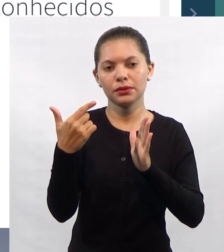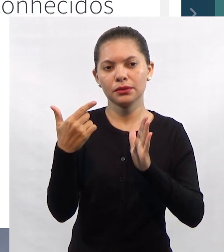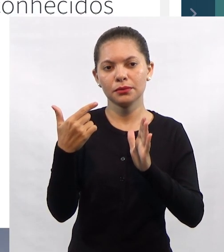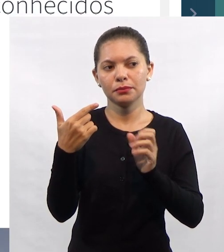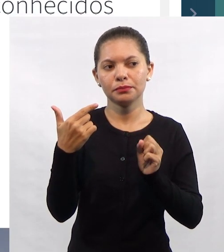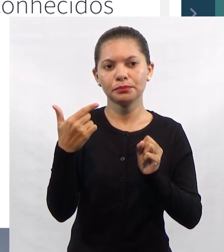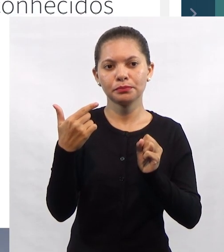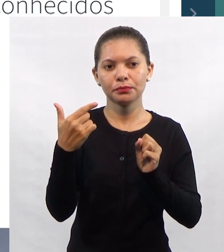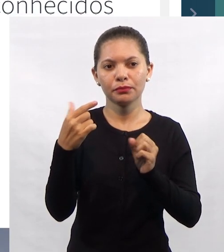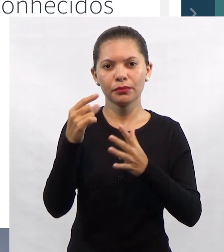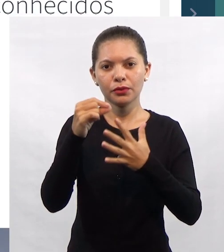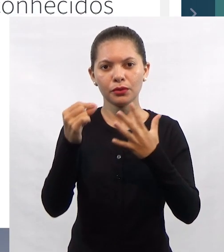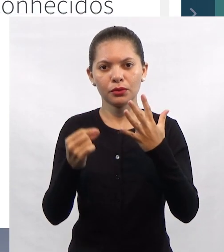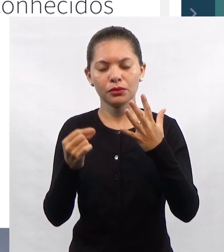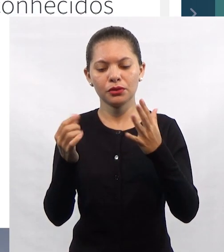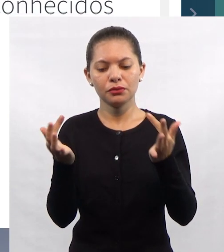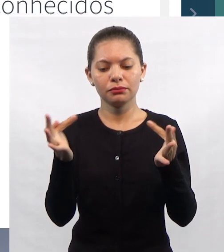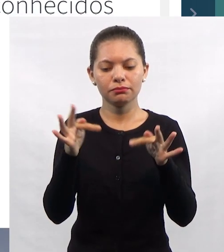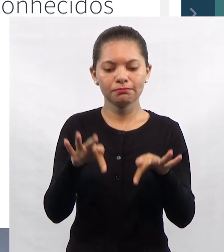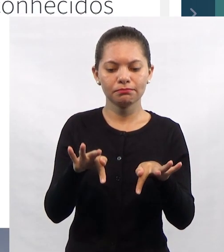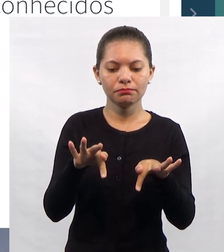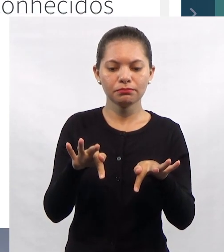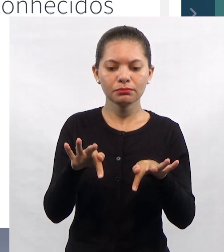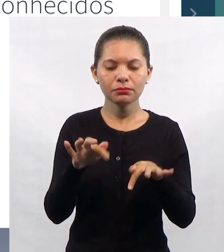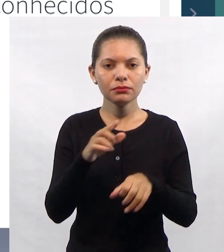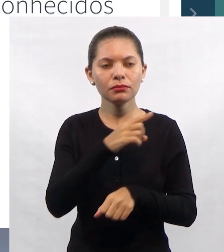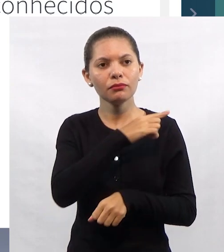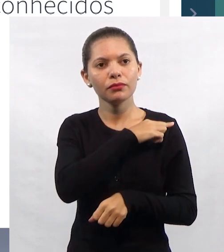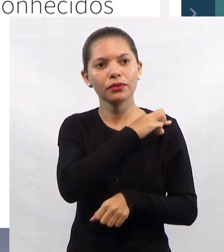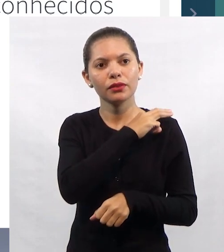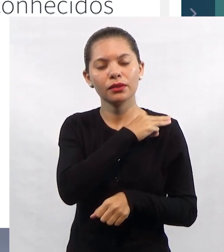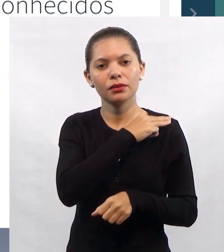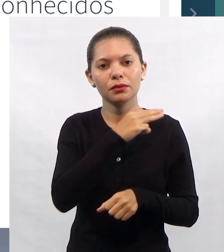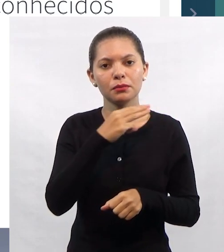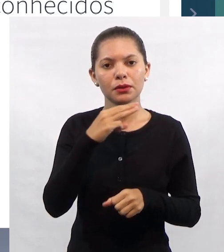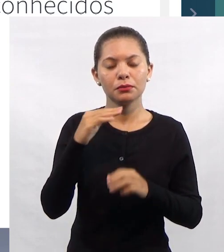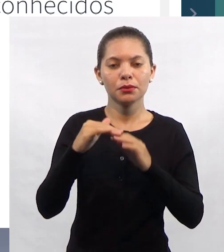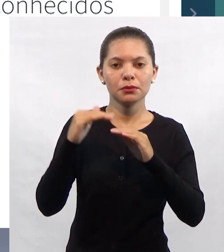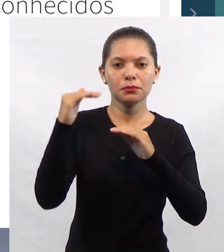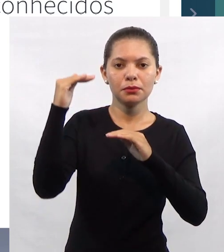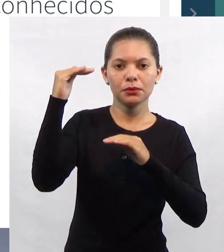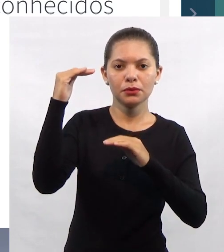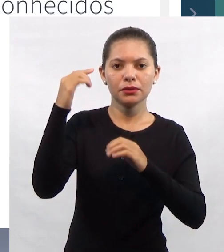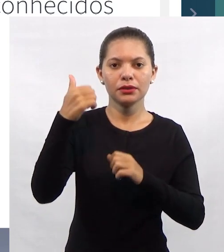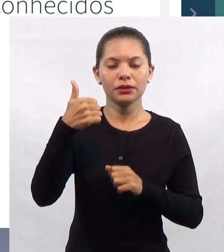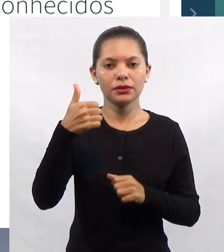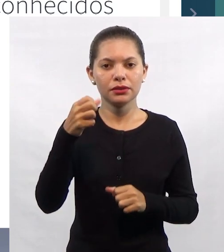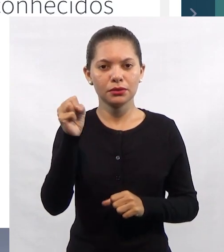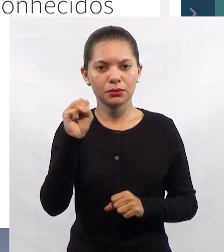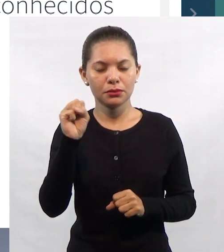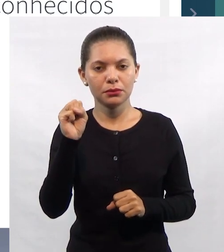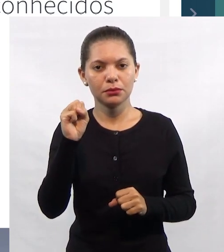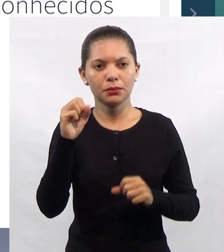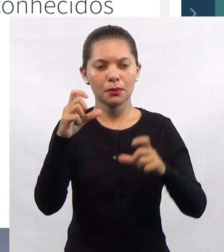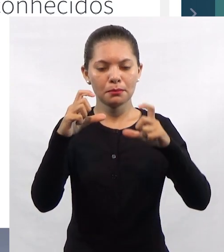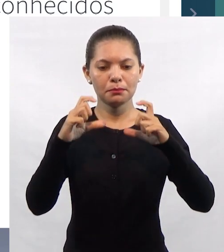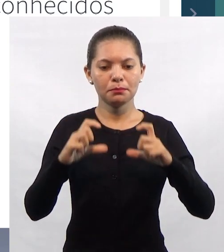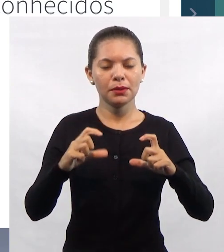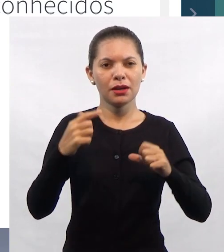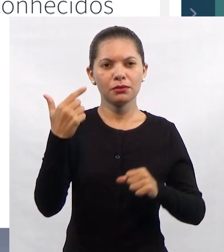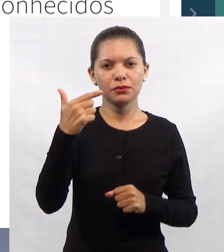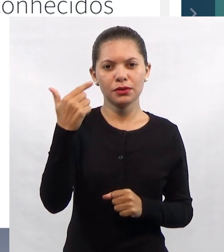Inciso 2. No nível de conclusão do ensino médio para os maiores de 18 anos. Parágrafo 2º.